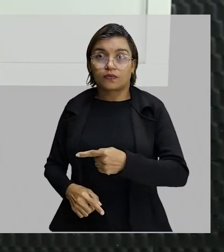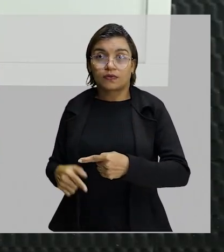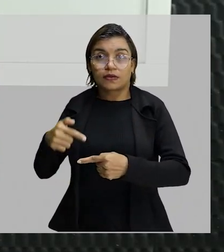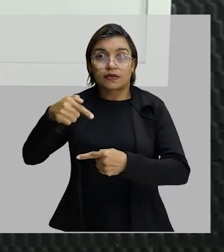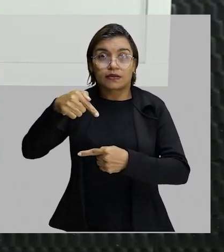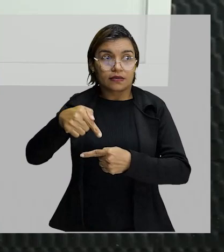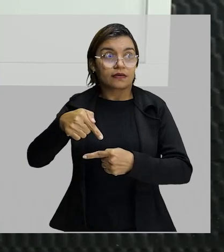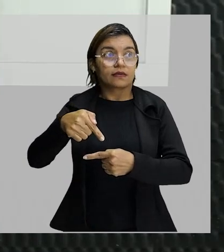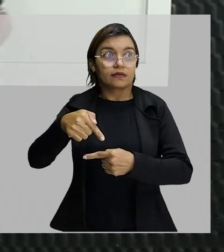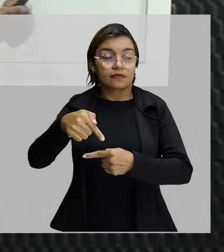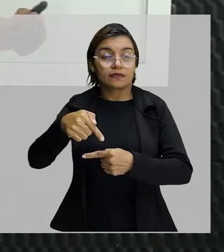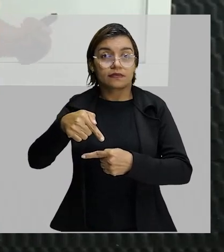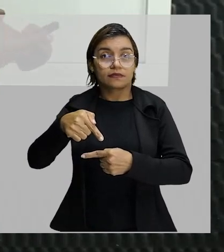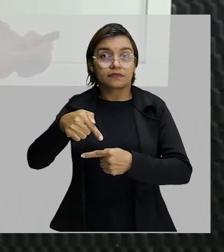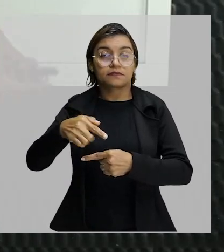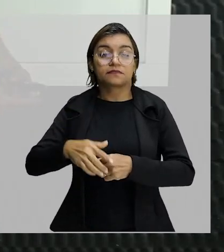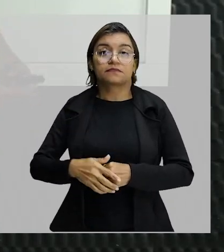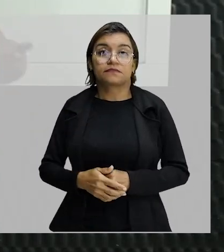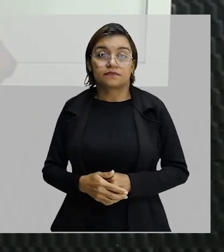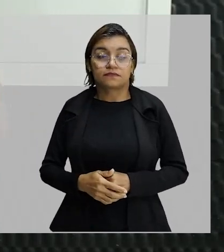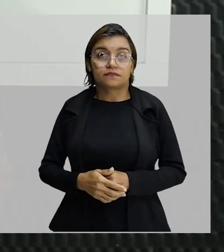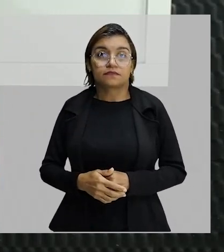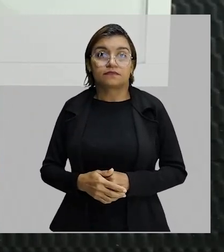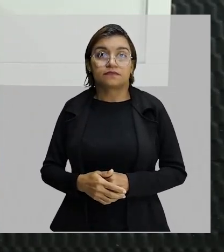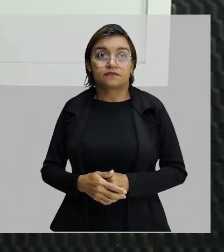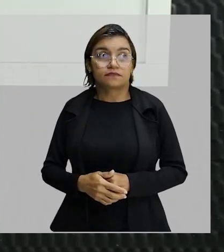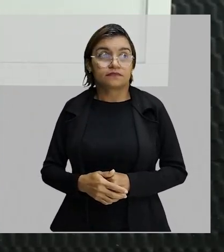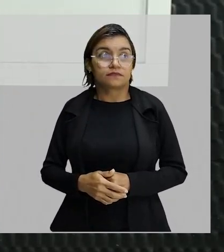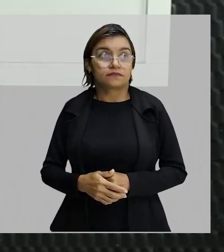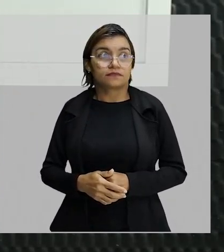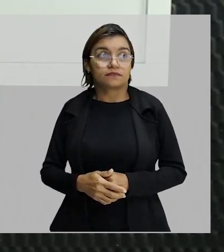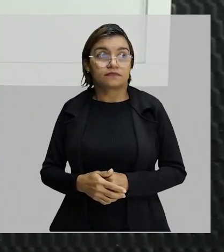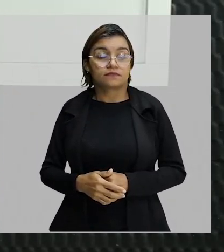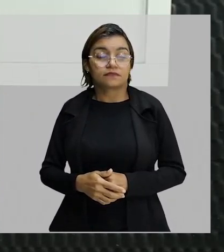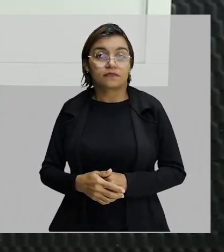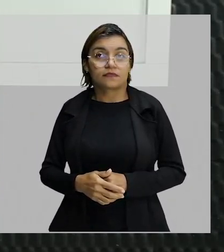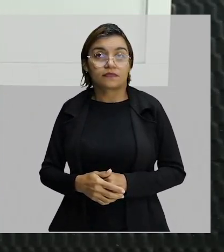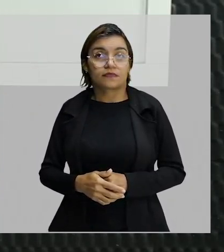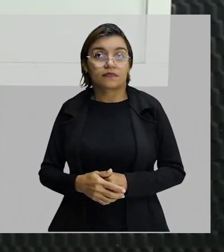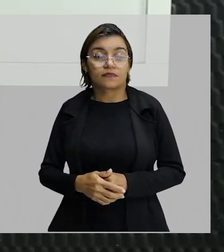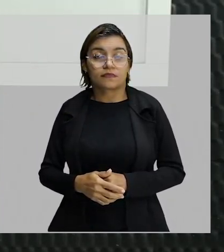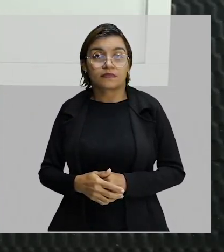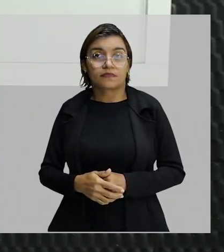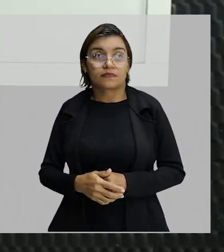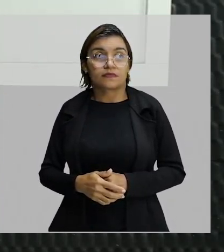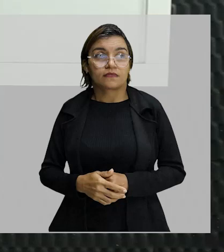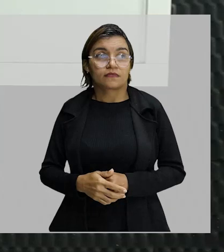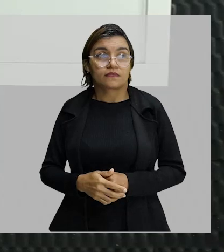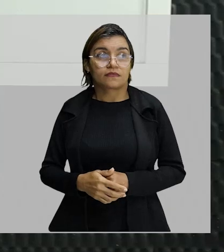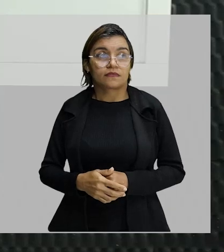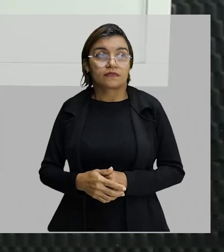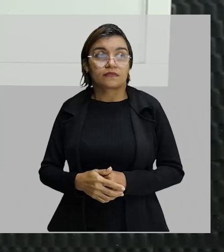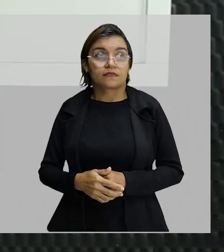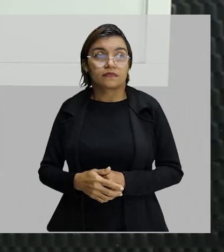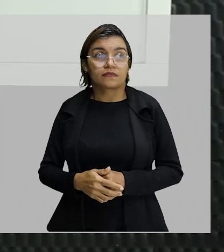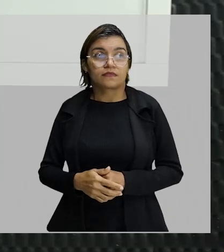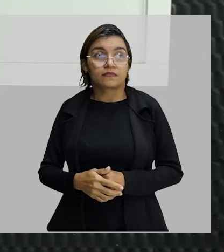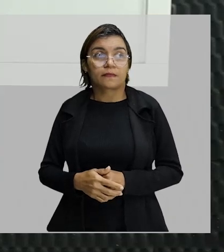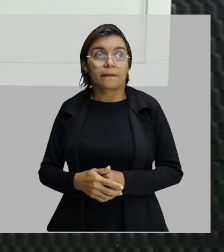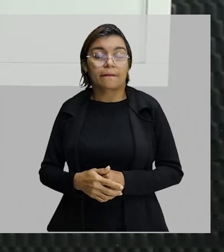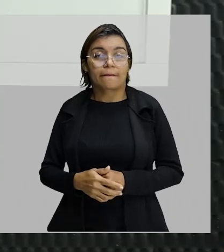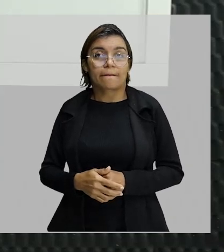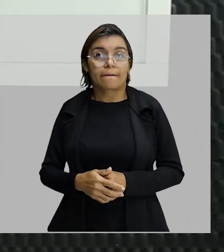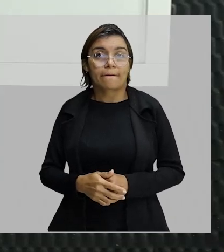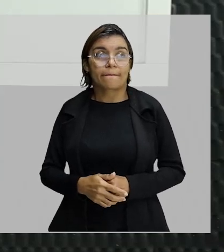vezes, quer dizer, vezes não, desculpa, né, sobre a variação de temperatura. Então, nós podemos até dizer aqui o seguinte. Então,